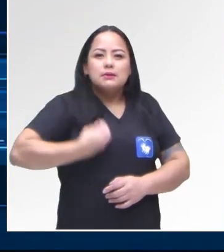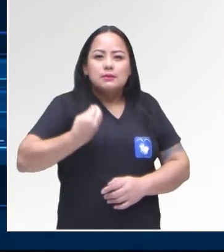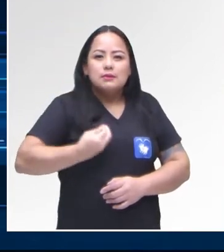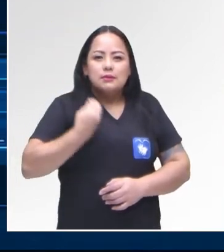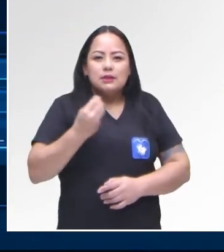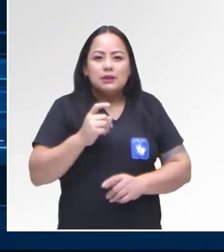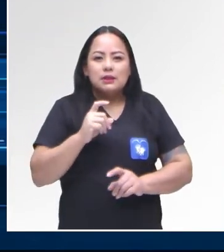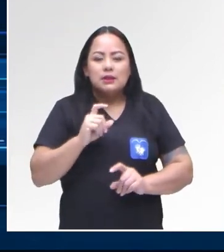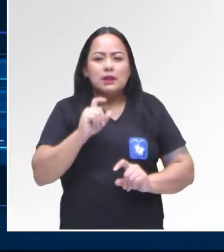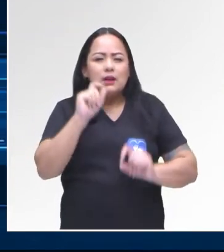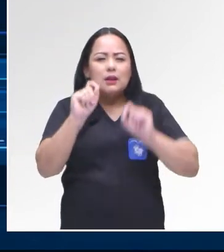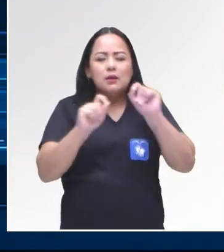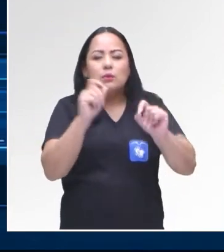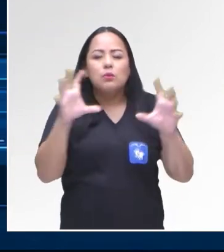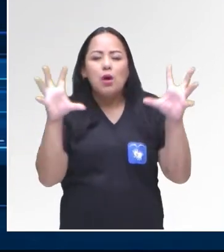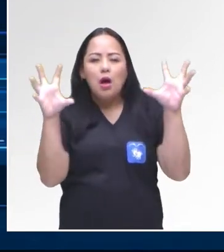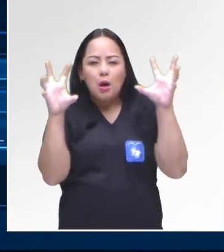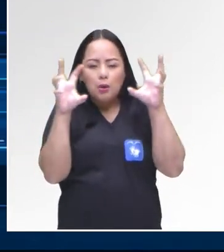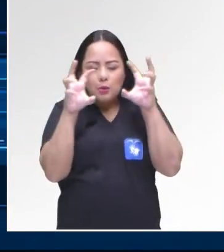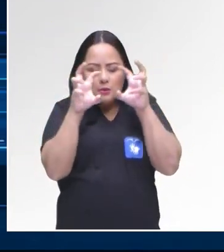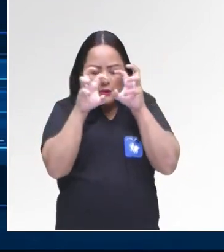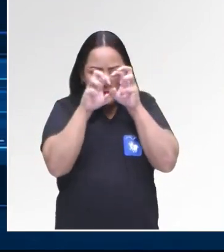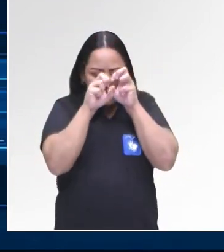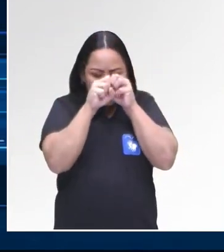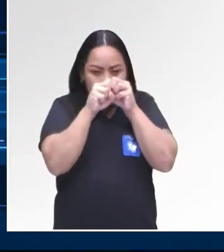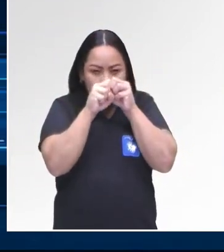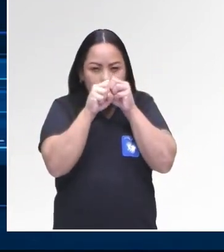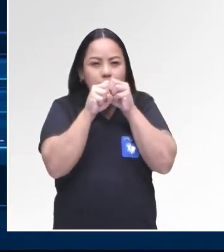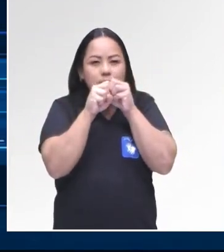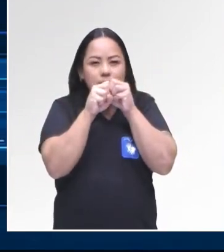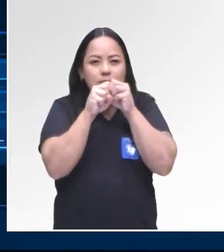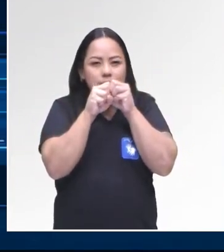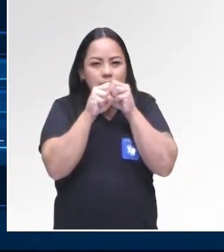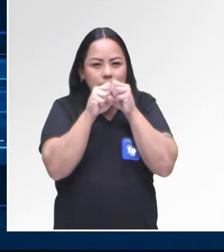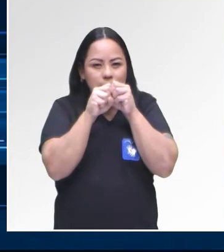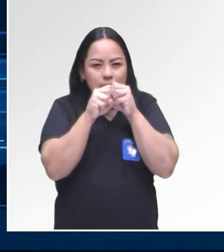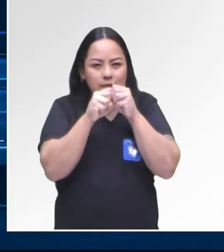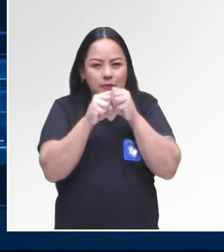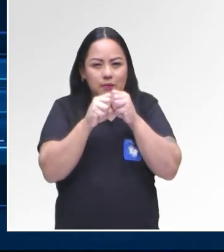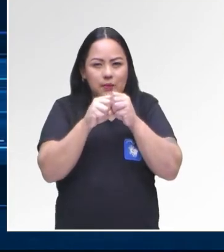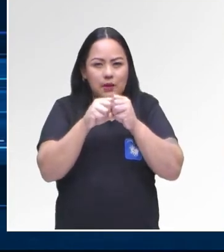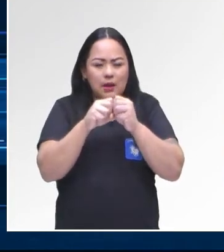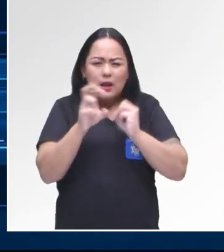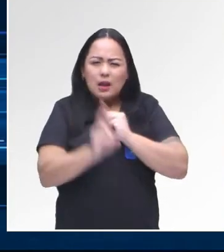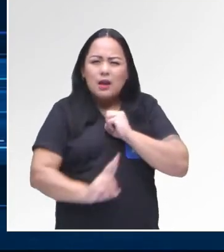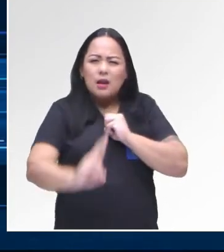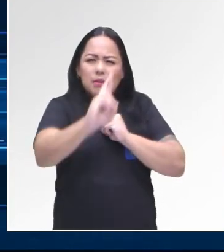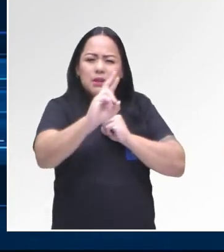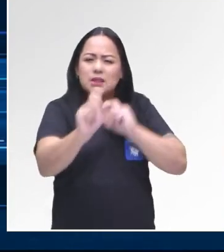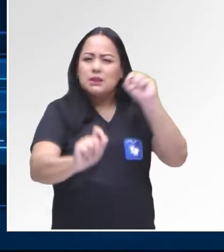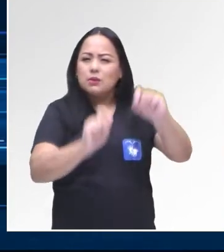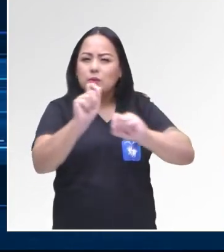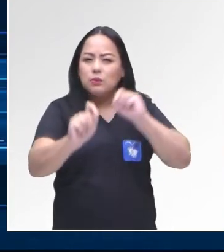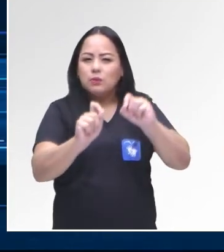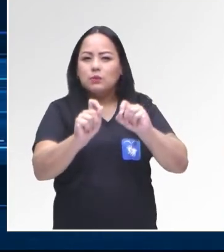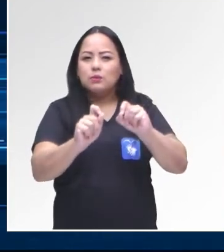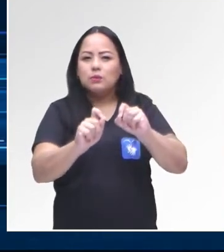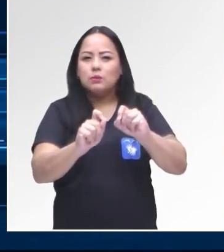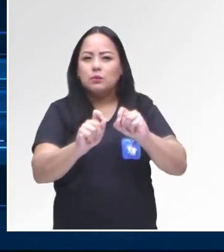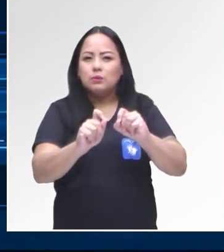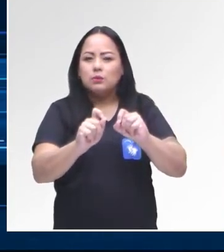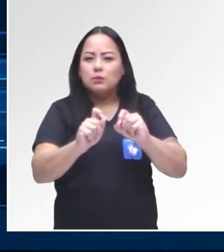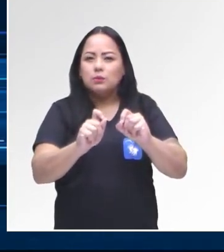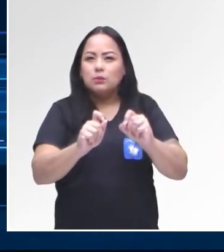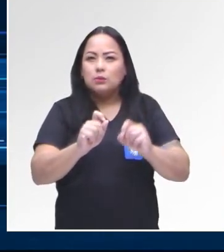E o que a penumbra, a escuridão, o que tudo isso representa para o outro